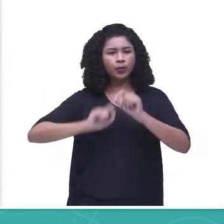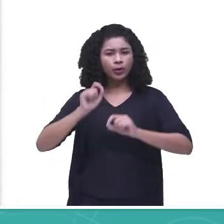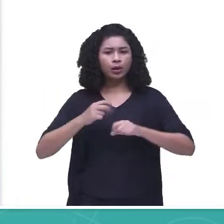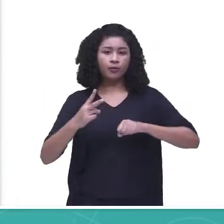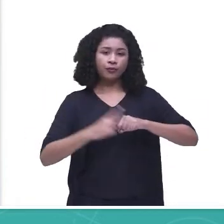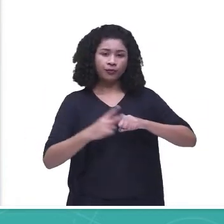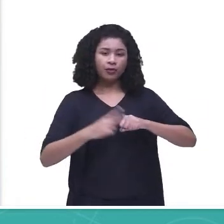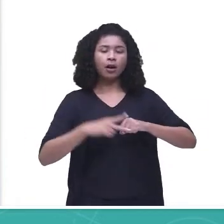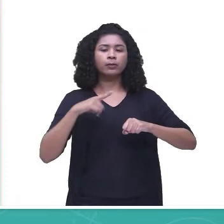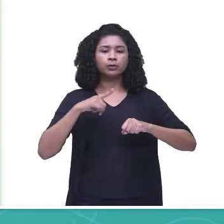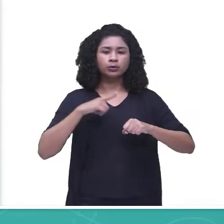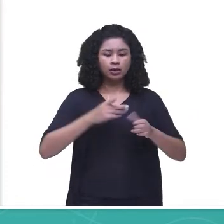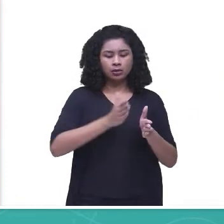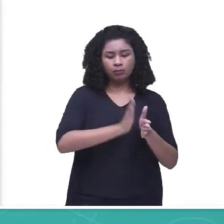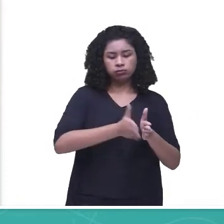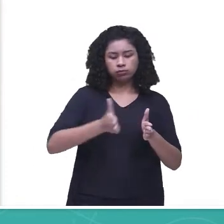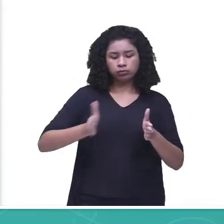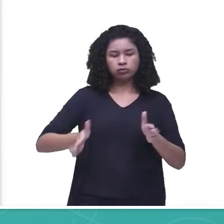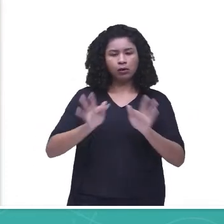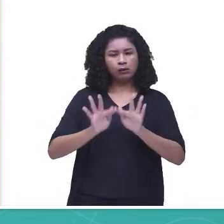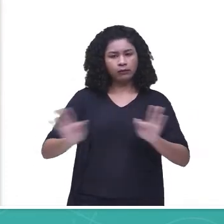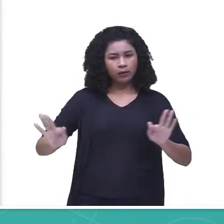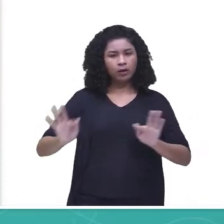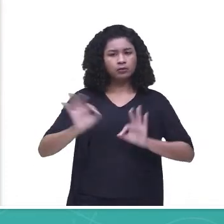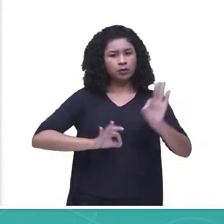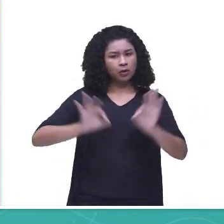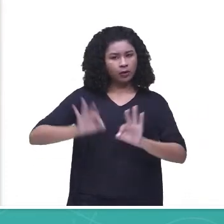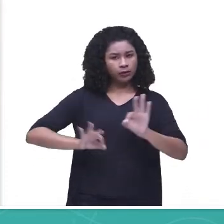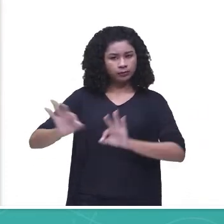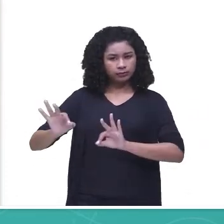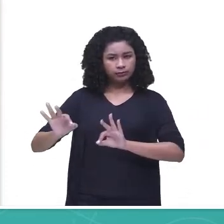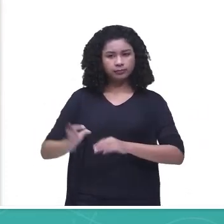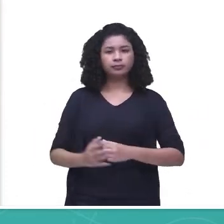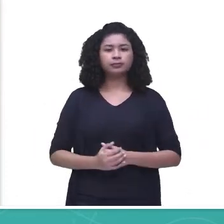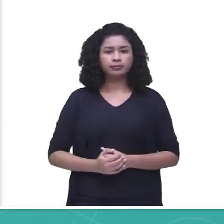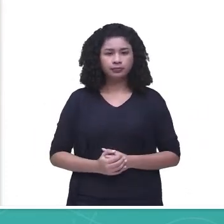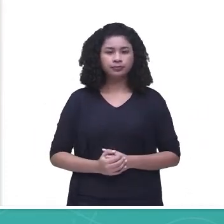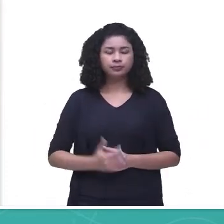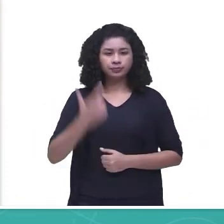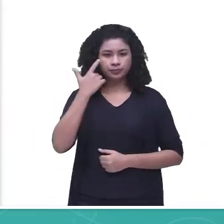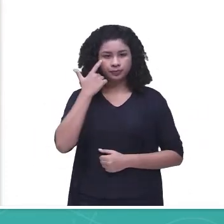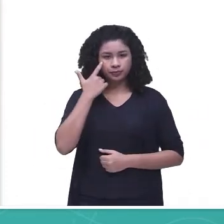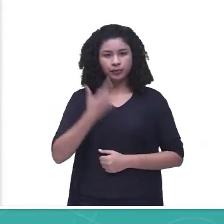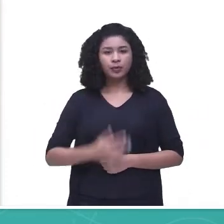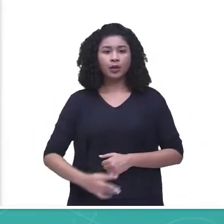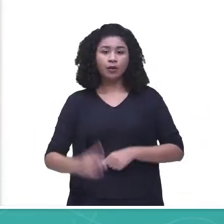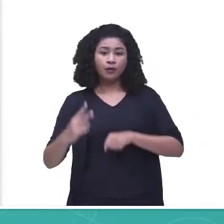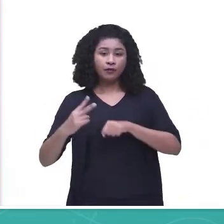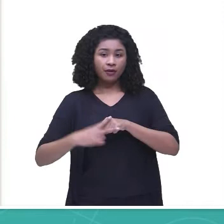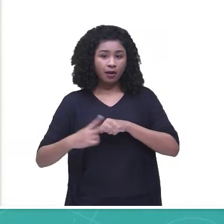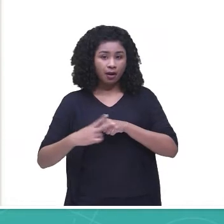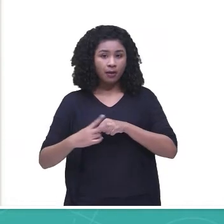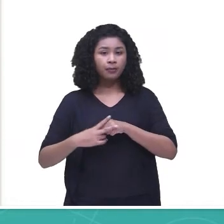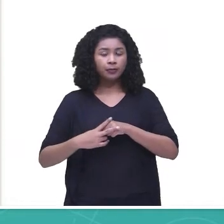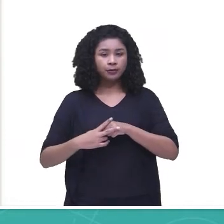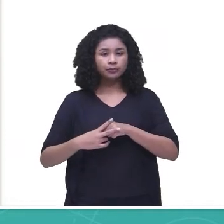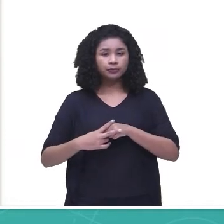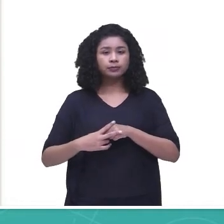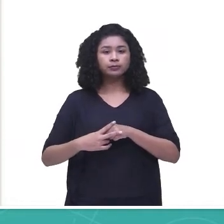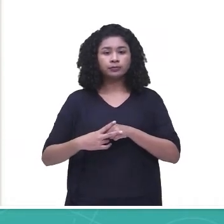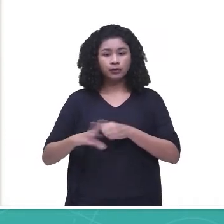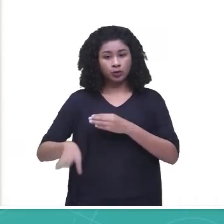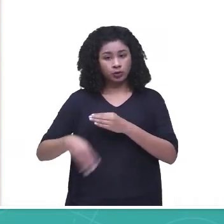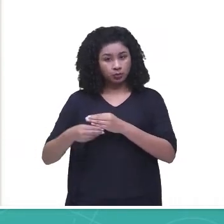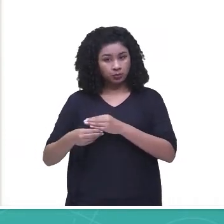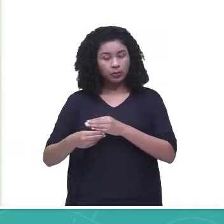essa estrutura de o verbo, né? Aí o sujeito, aí o verbo auxiliar, na verdade, aí o